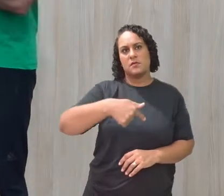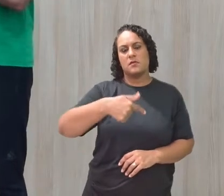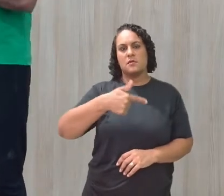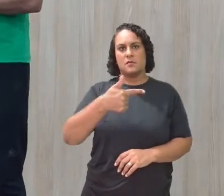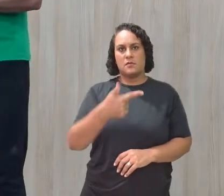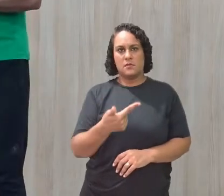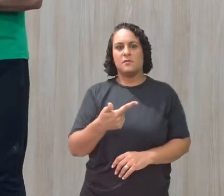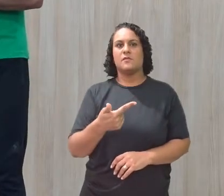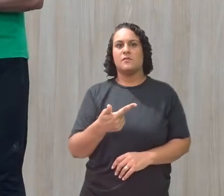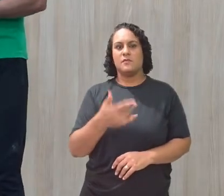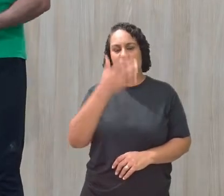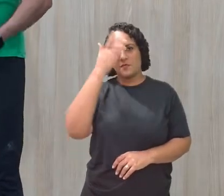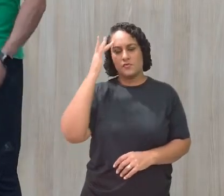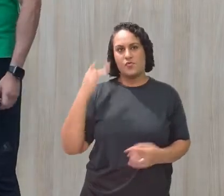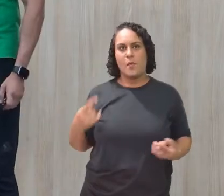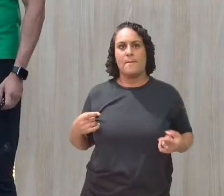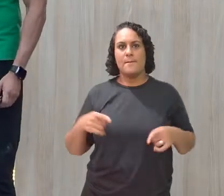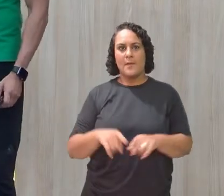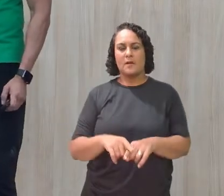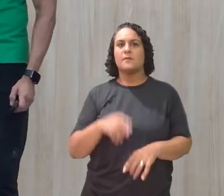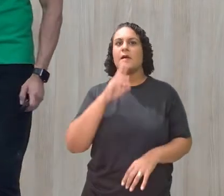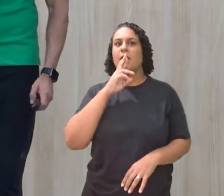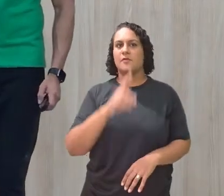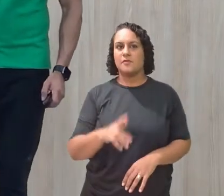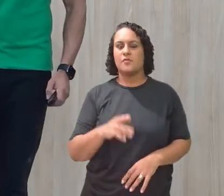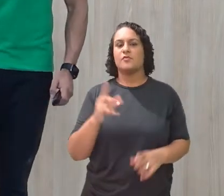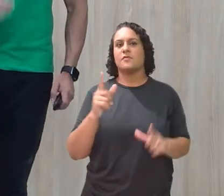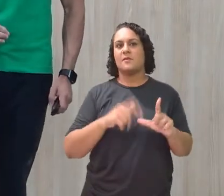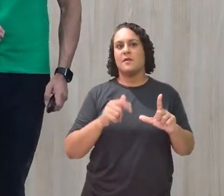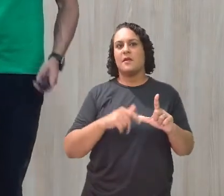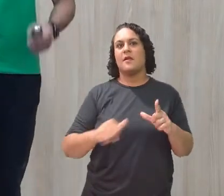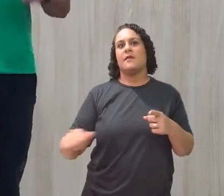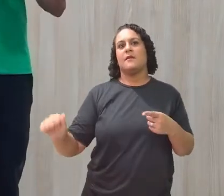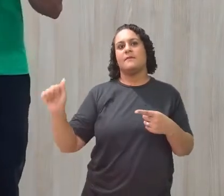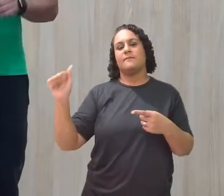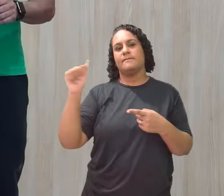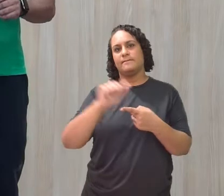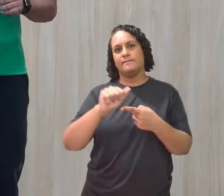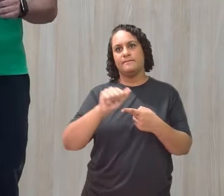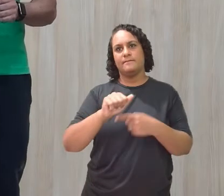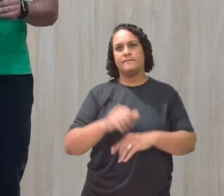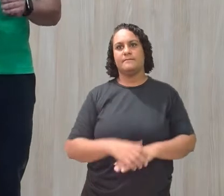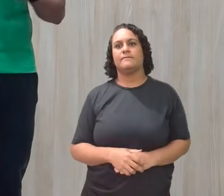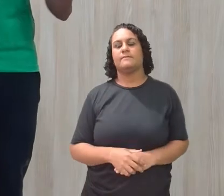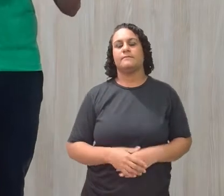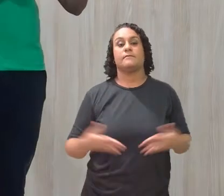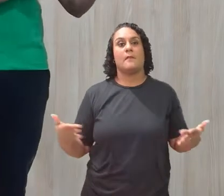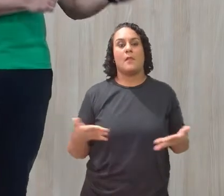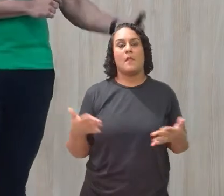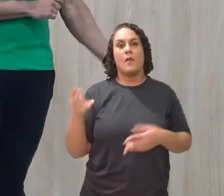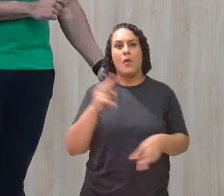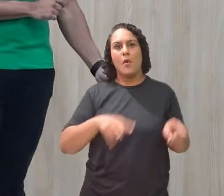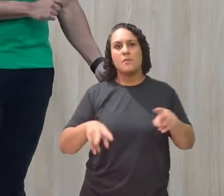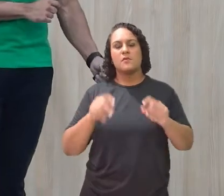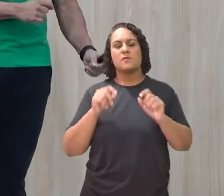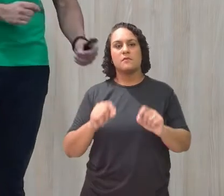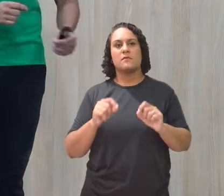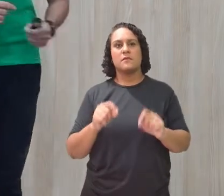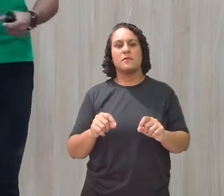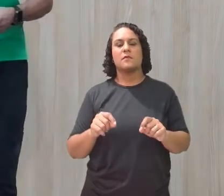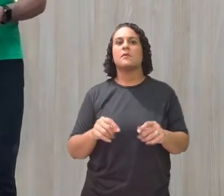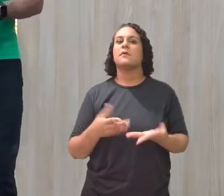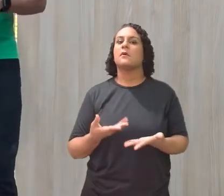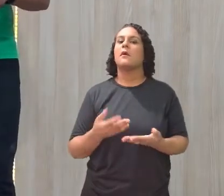272 sócios, certo? Respostinha aí, letra A. Agora, observe a questão que eu falei para vocês anteriormente,